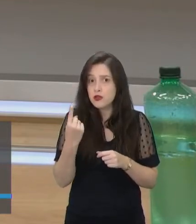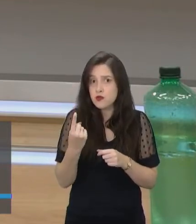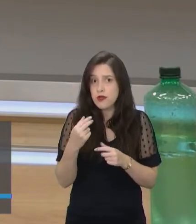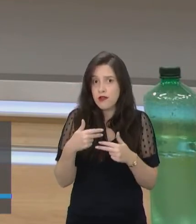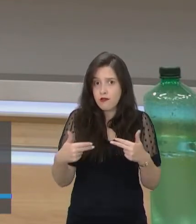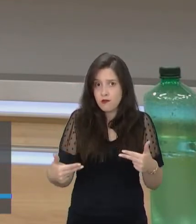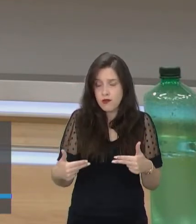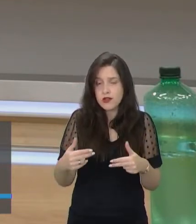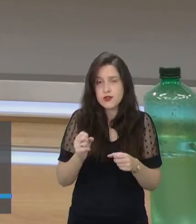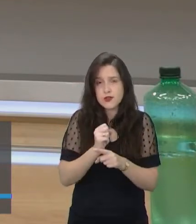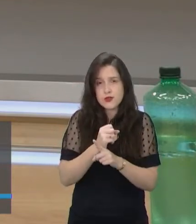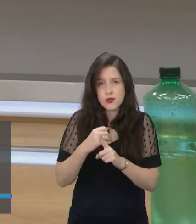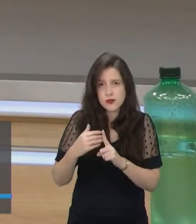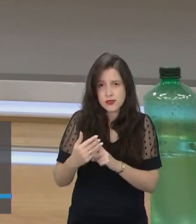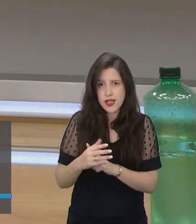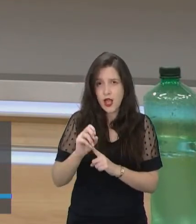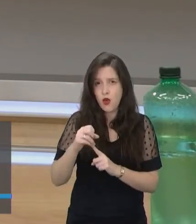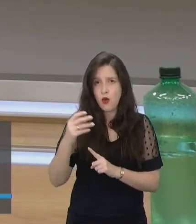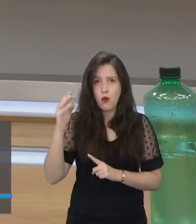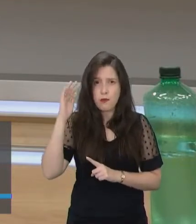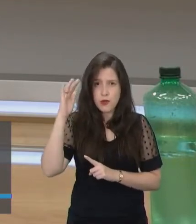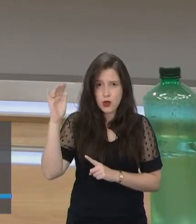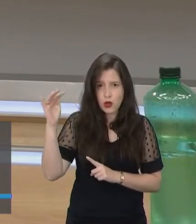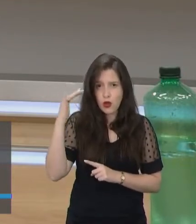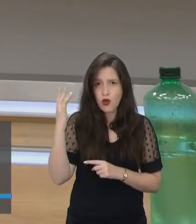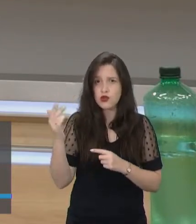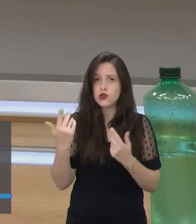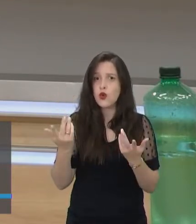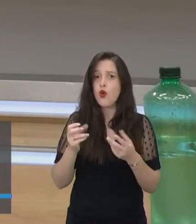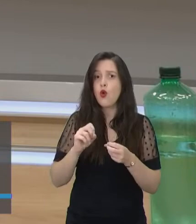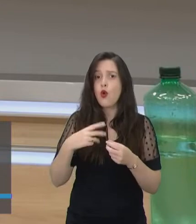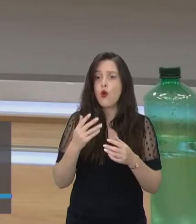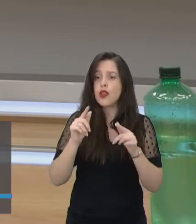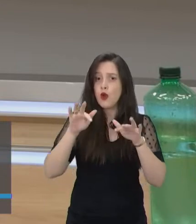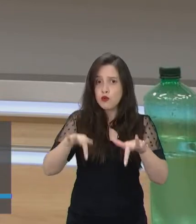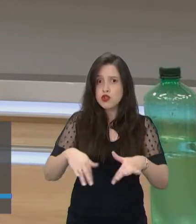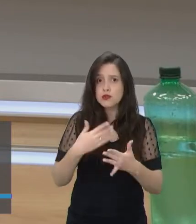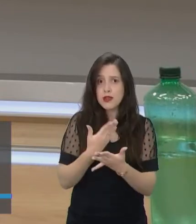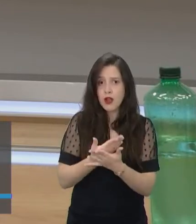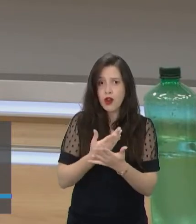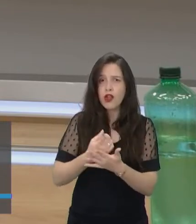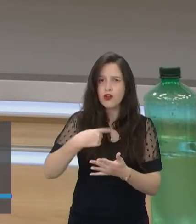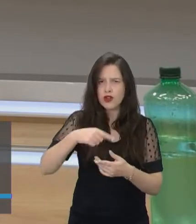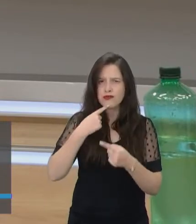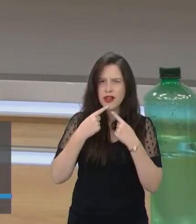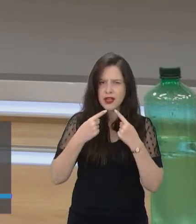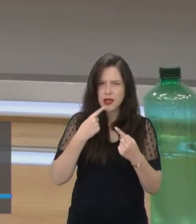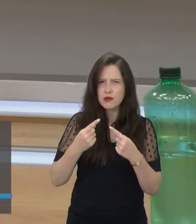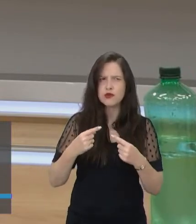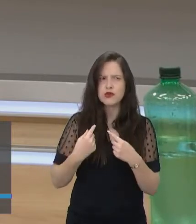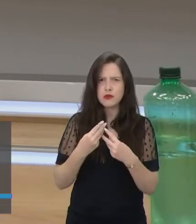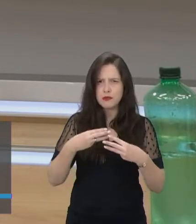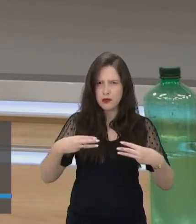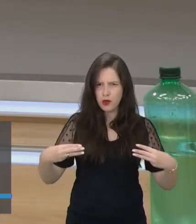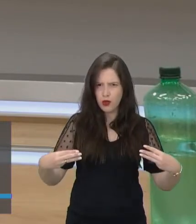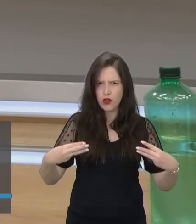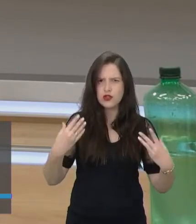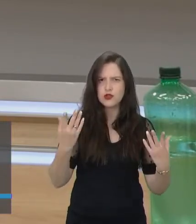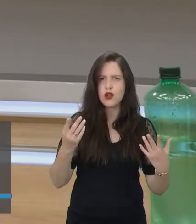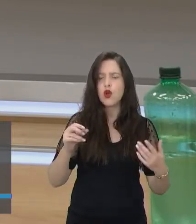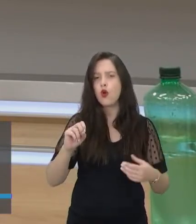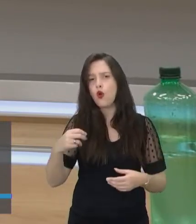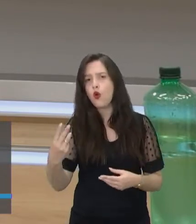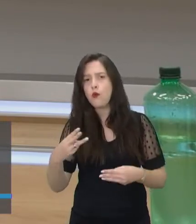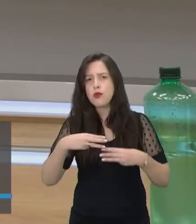seja social, seja biológica. Na última aula de introdução que a gente falou de agentes patológicos, uma área muito mais